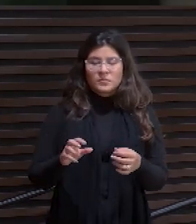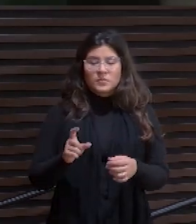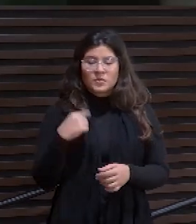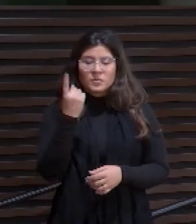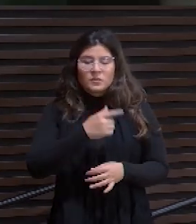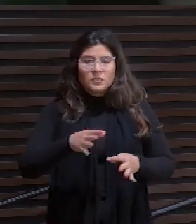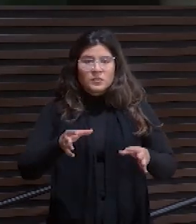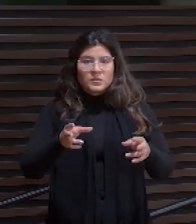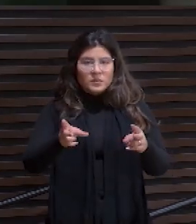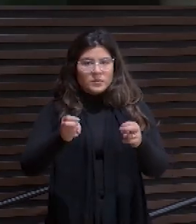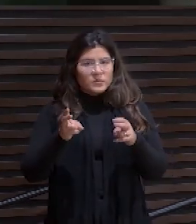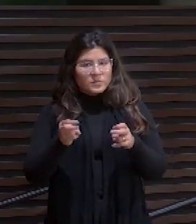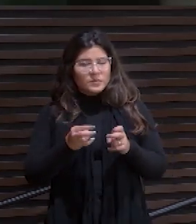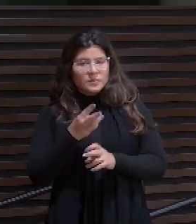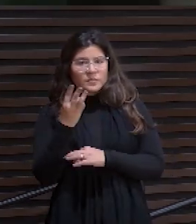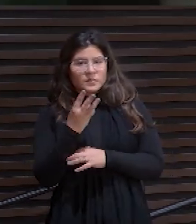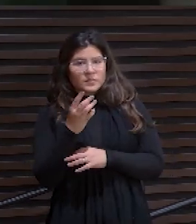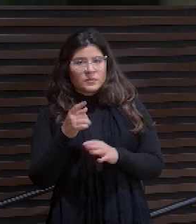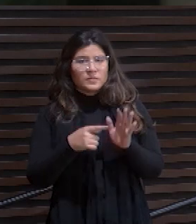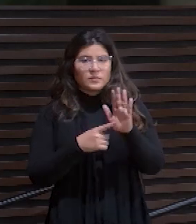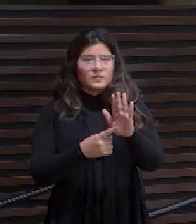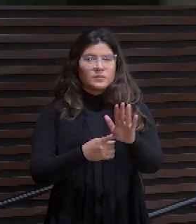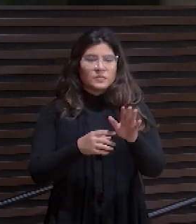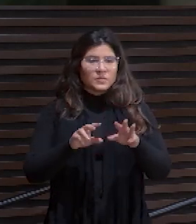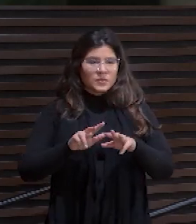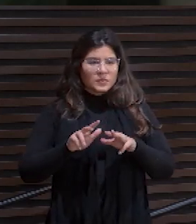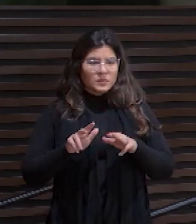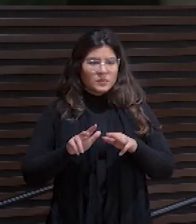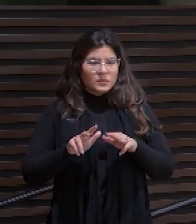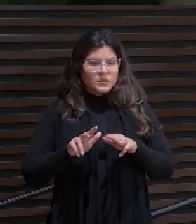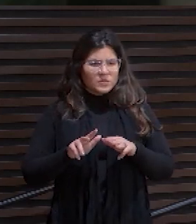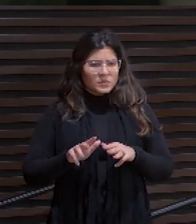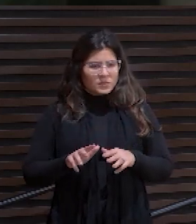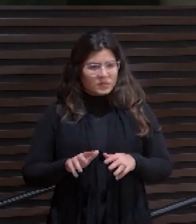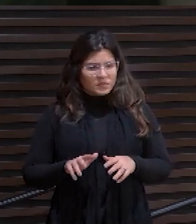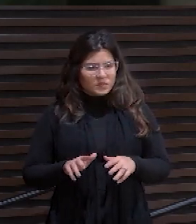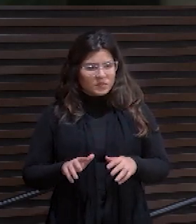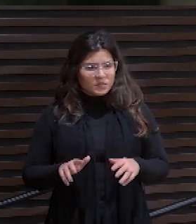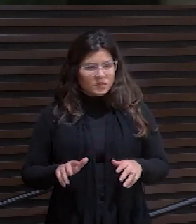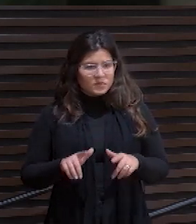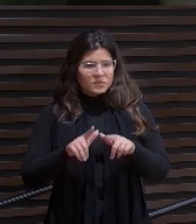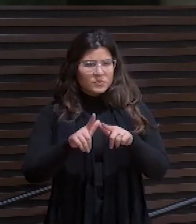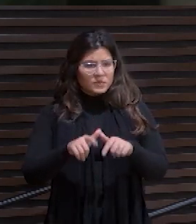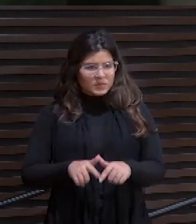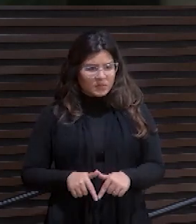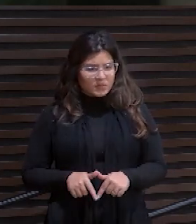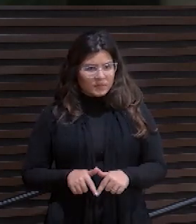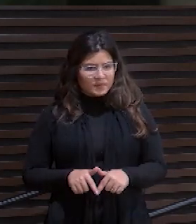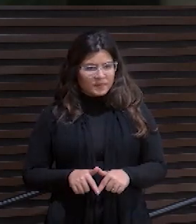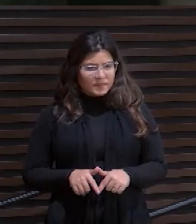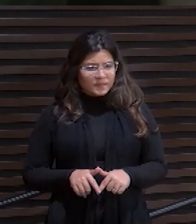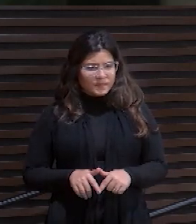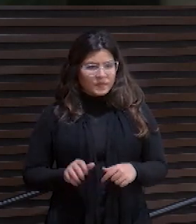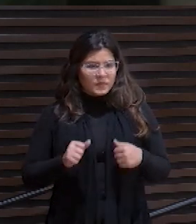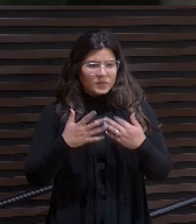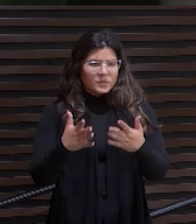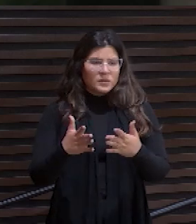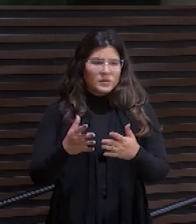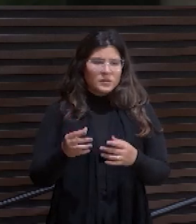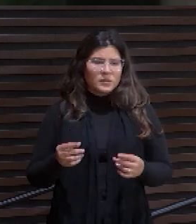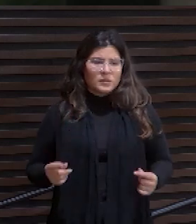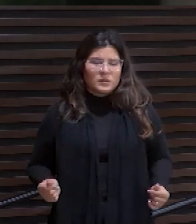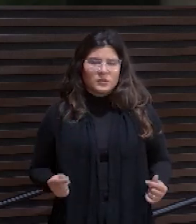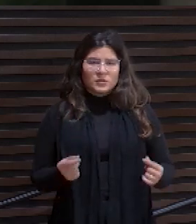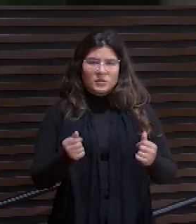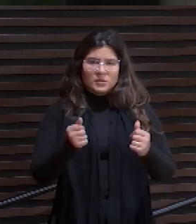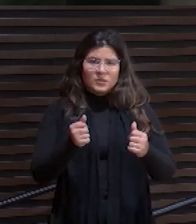as 3 principais expressões judaicas, que eram as esmolas, as orações e os jejuns, elas eram sempre